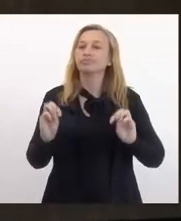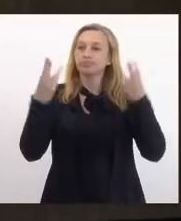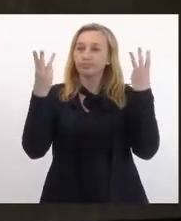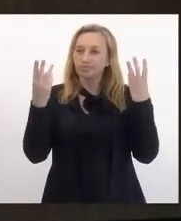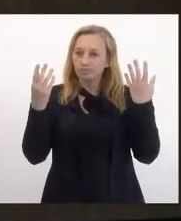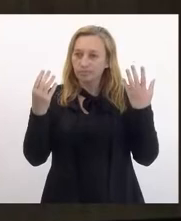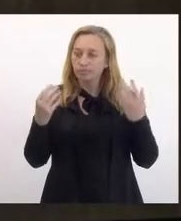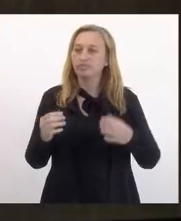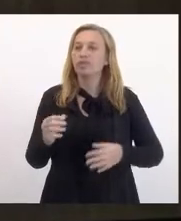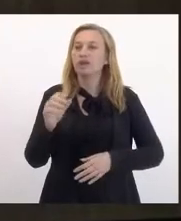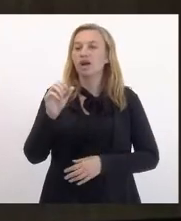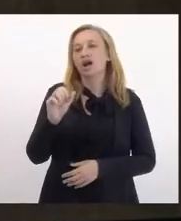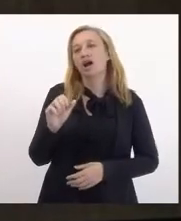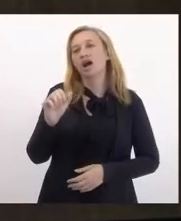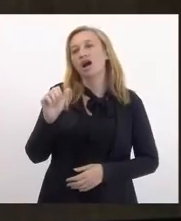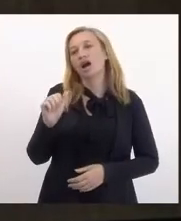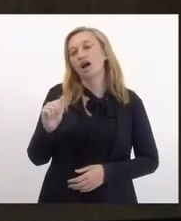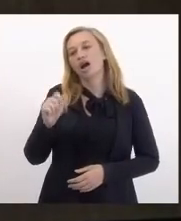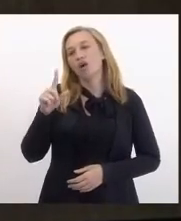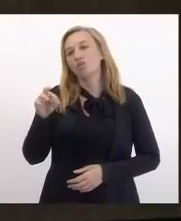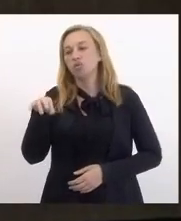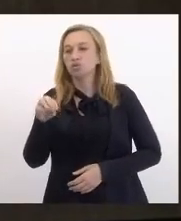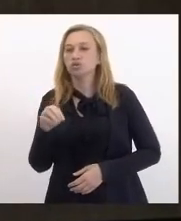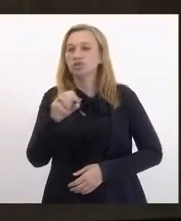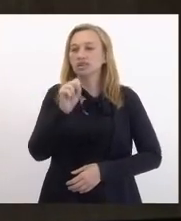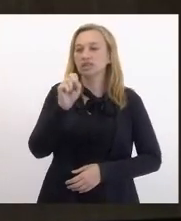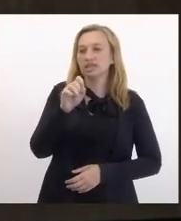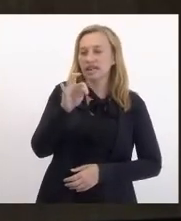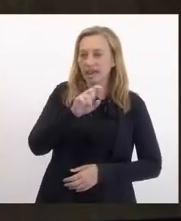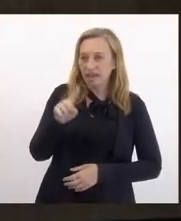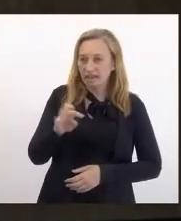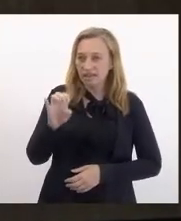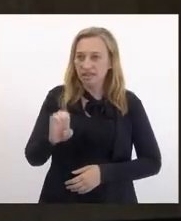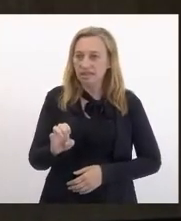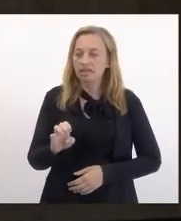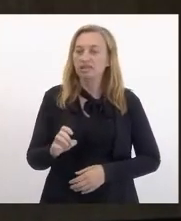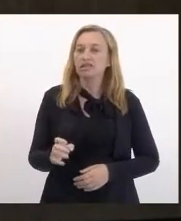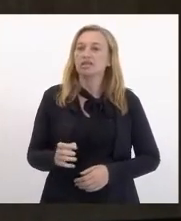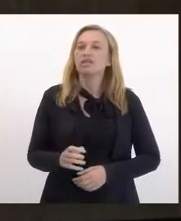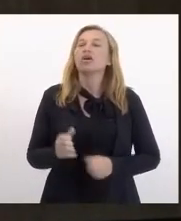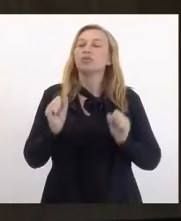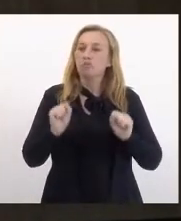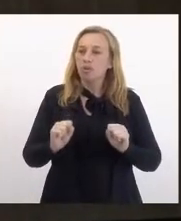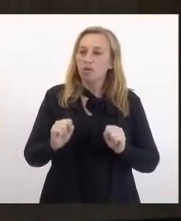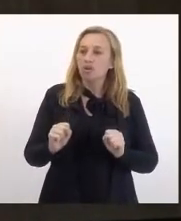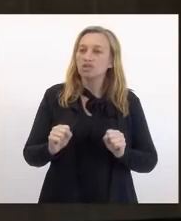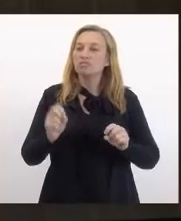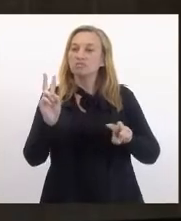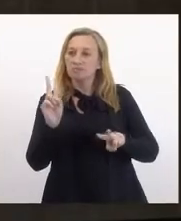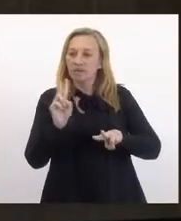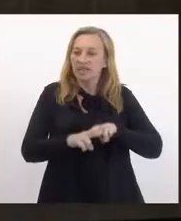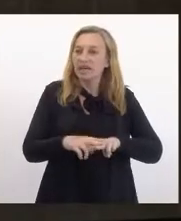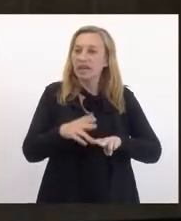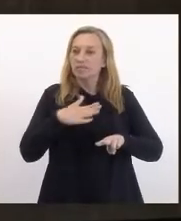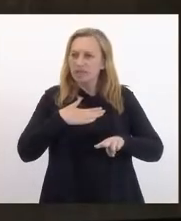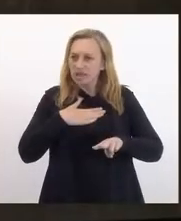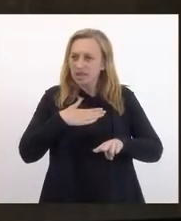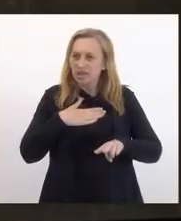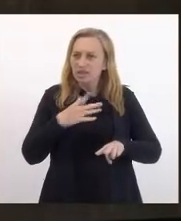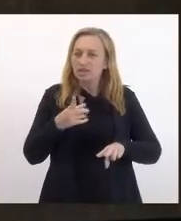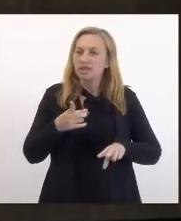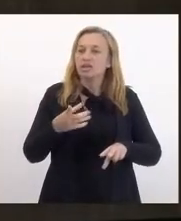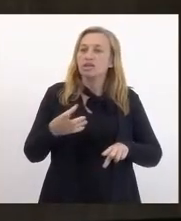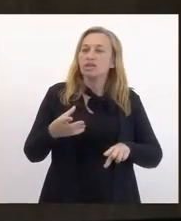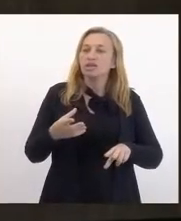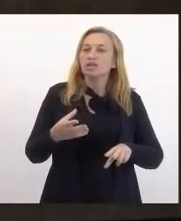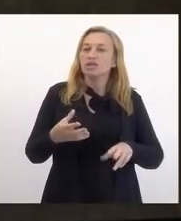por Augusto Boal, e o Zequete teve uma participação emblemática. Podem me bater, podem me prender, podem até me deixar sem comer, que